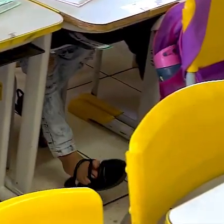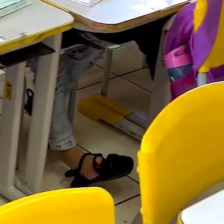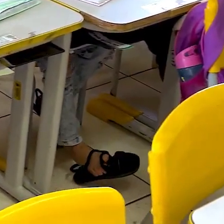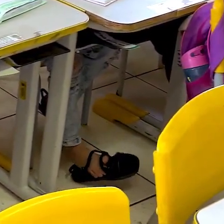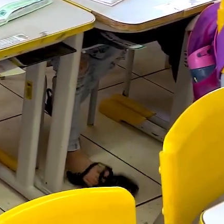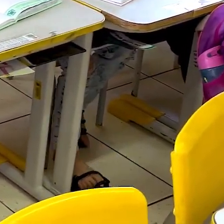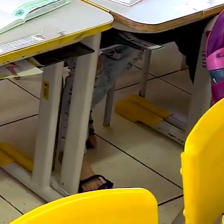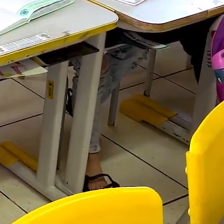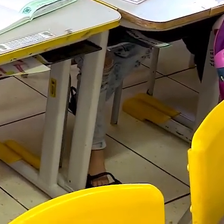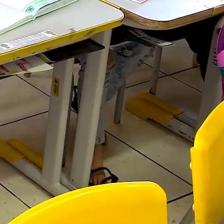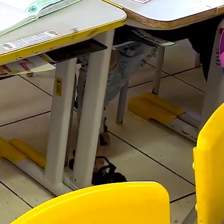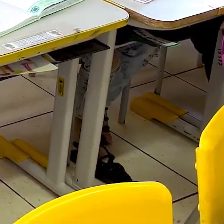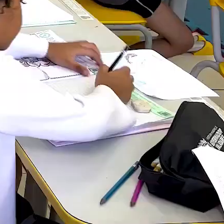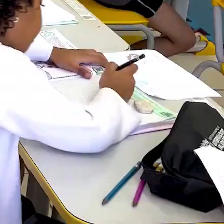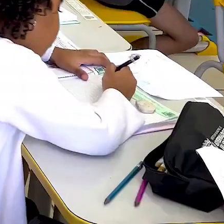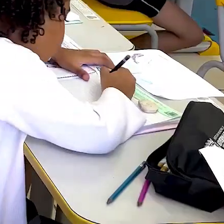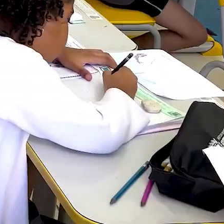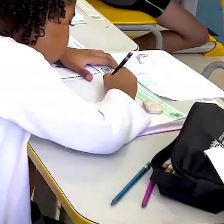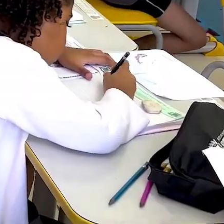Terminou?